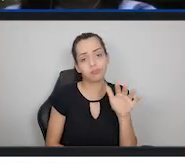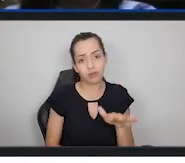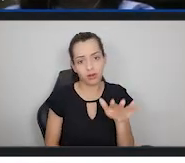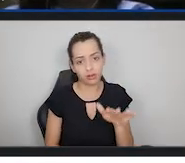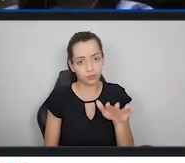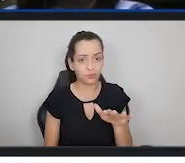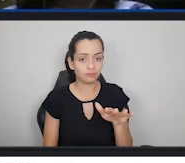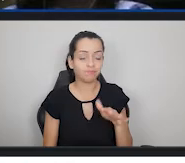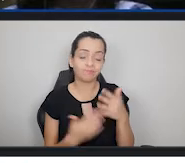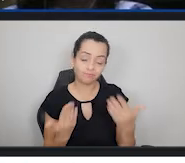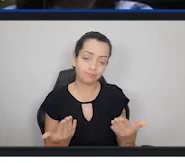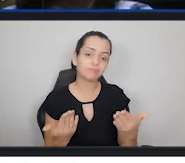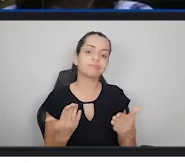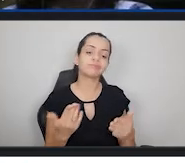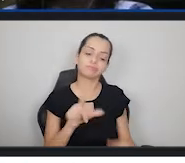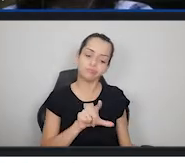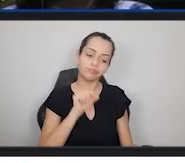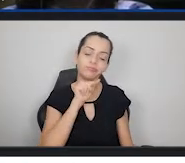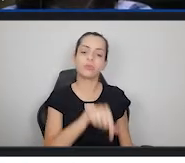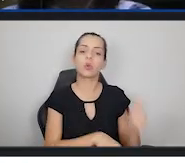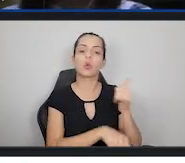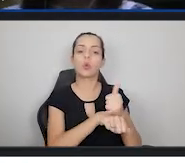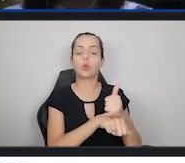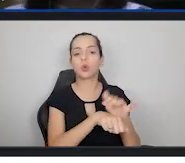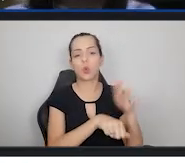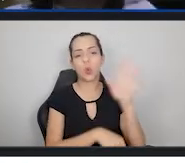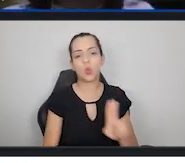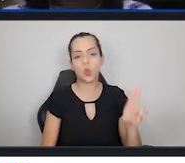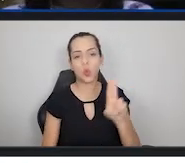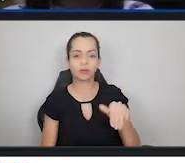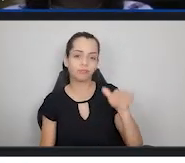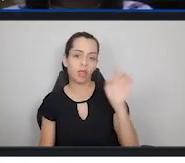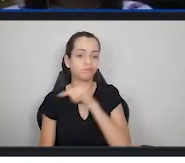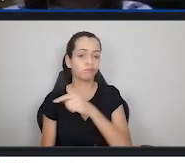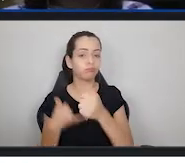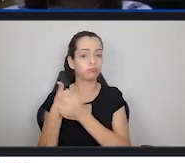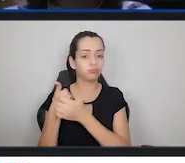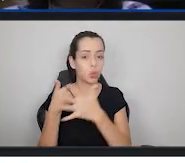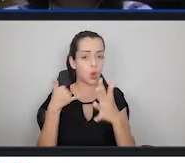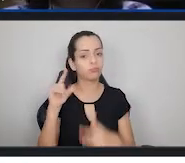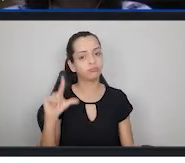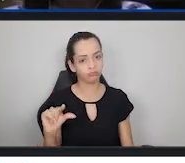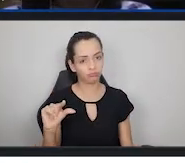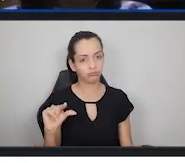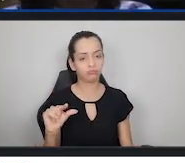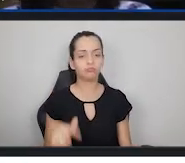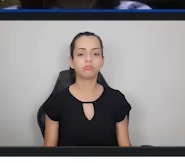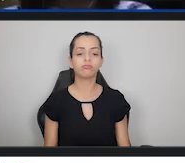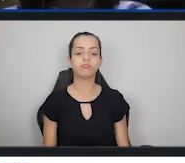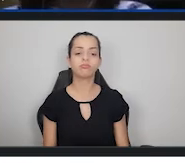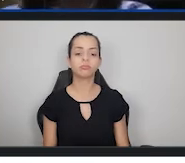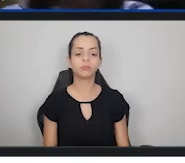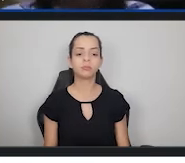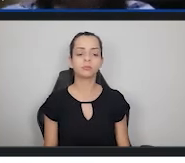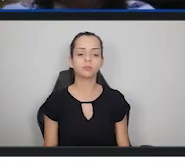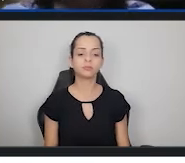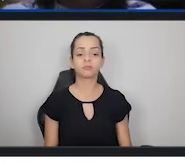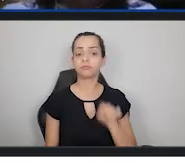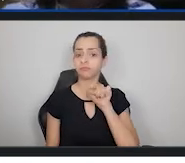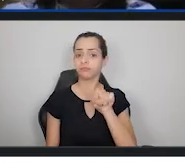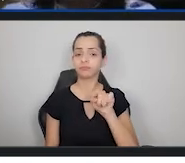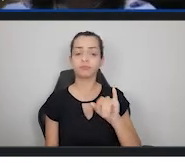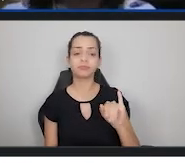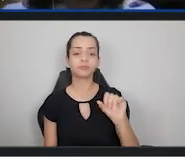para suportar esse condutor. Então, em contrapartida, eu ganho também estrutura. Então, está aqui a justificativa